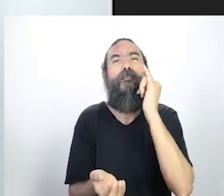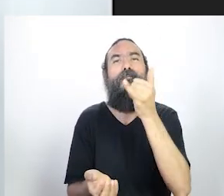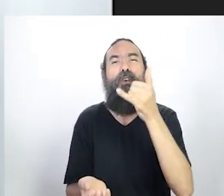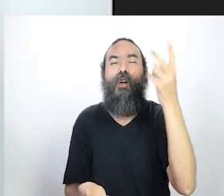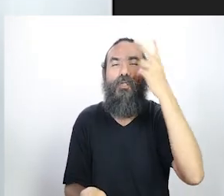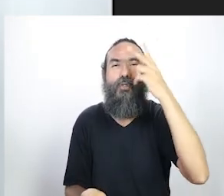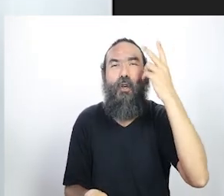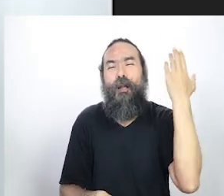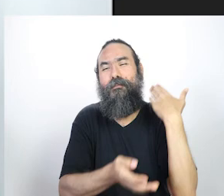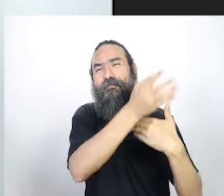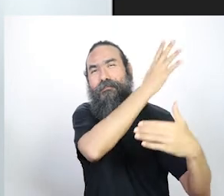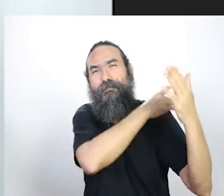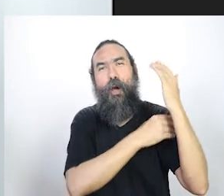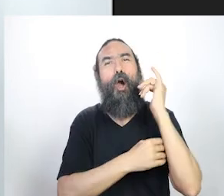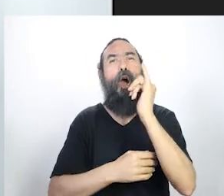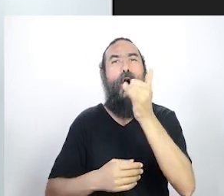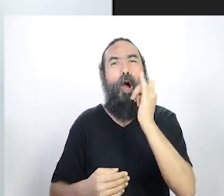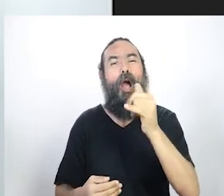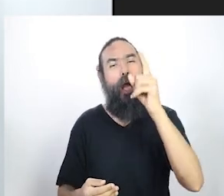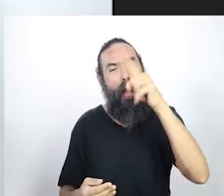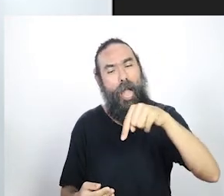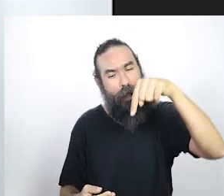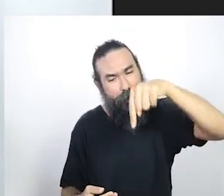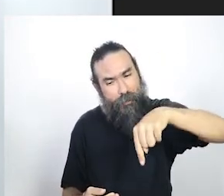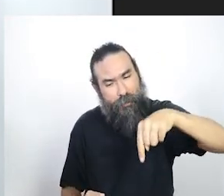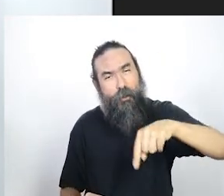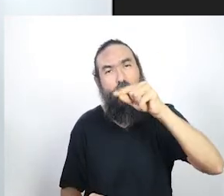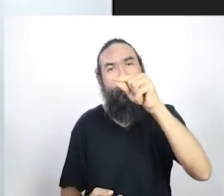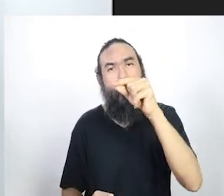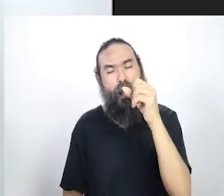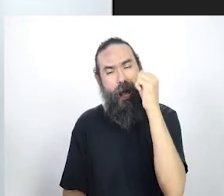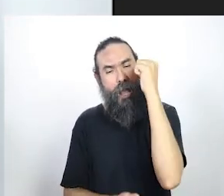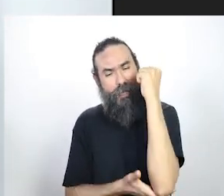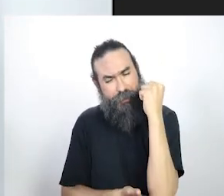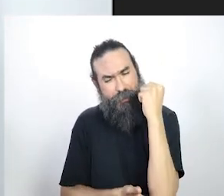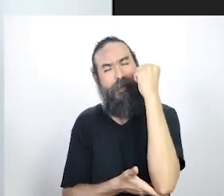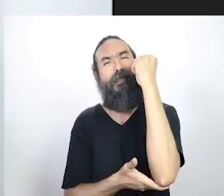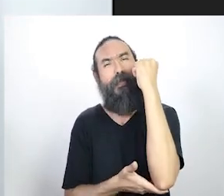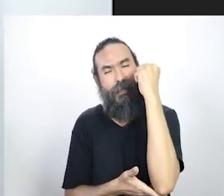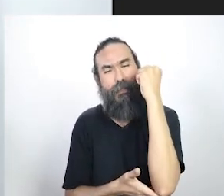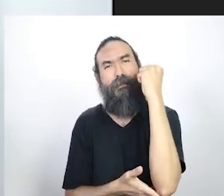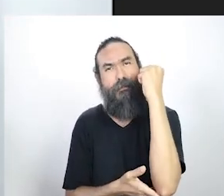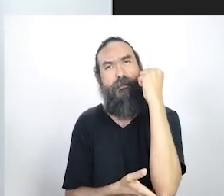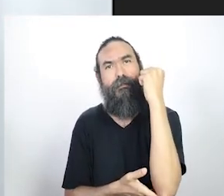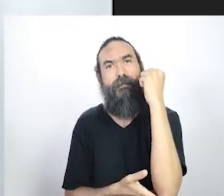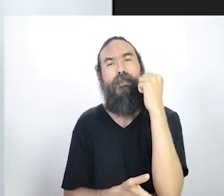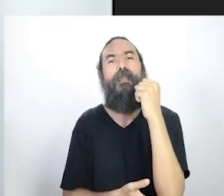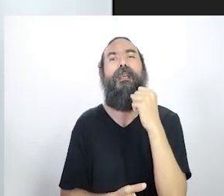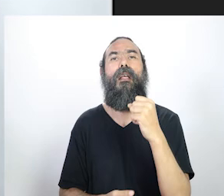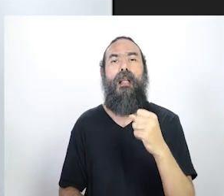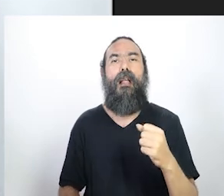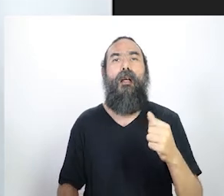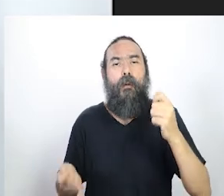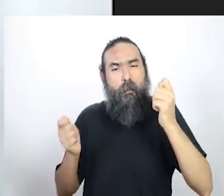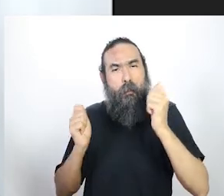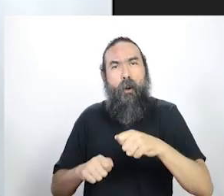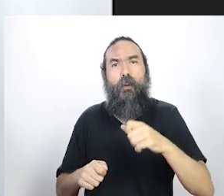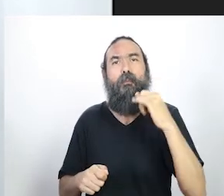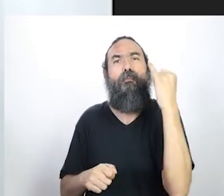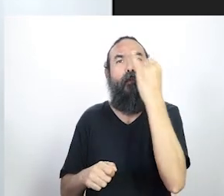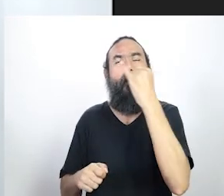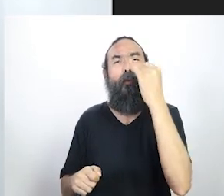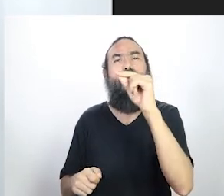aquele espaço tem um espaço de resistência ou que tem algo que pode somar com um patrimônio histórico